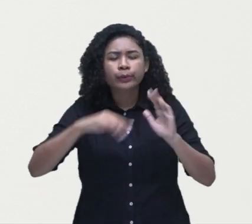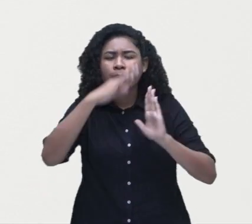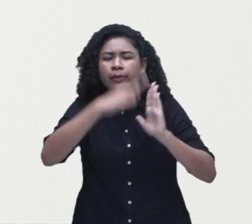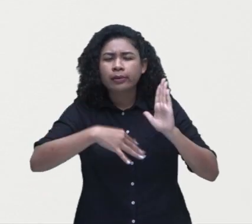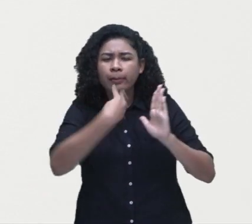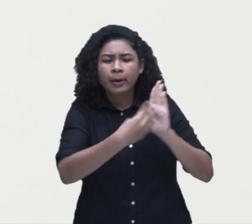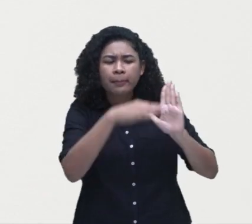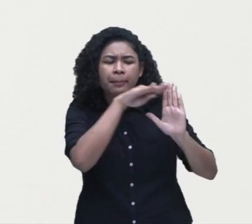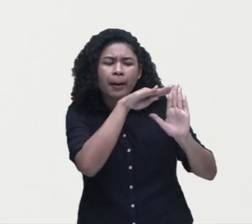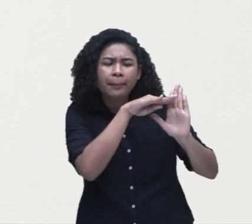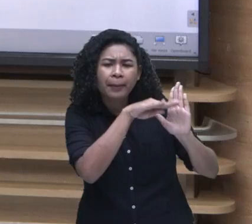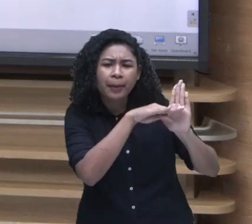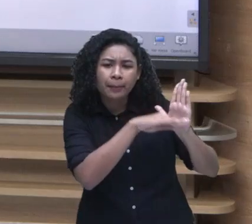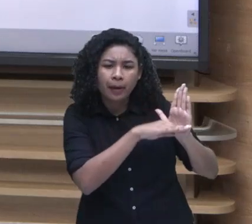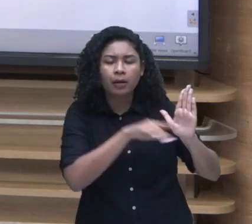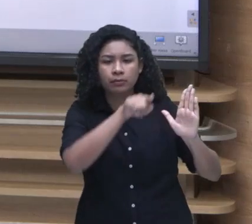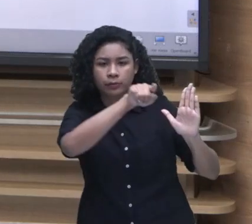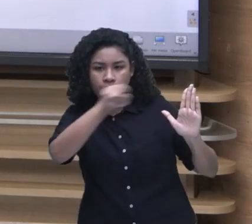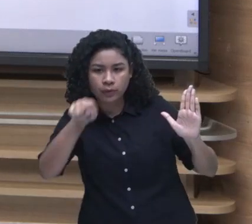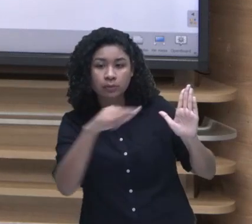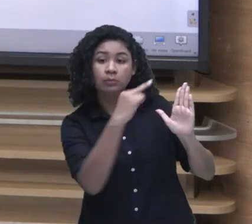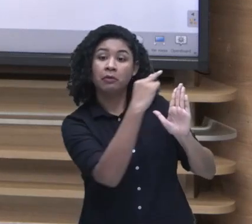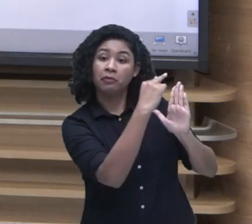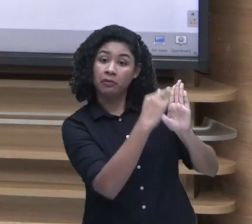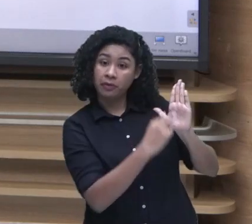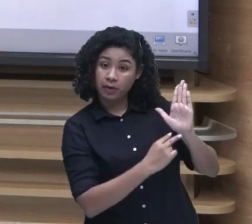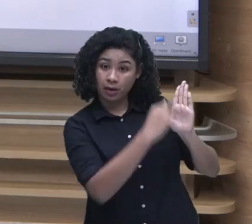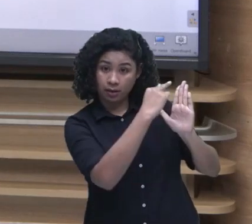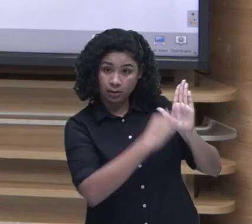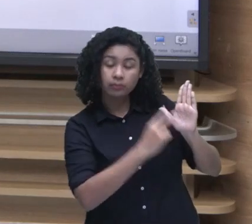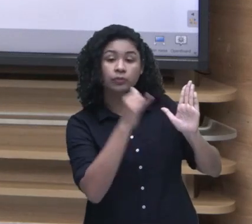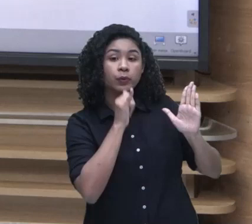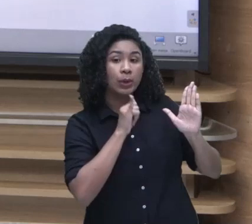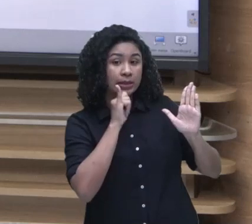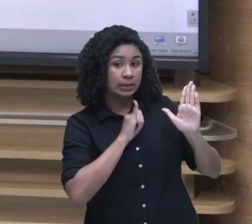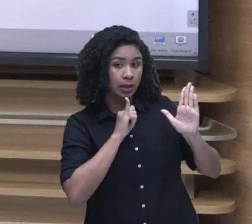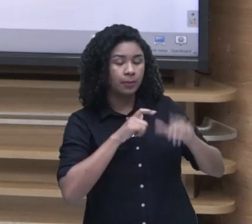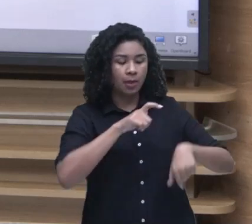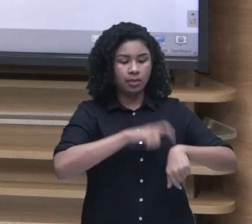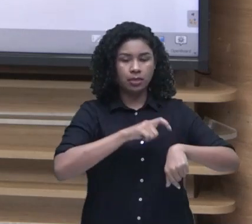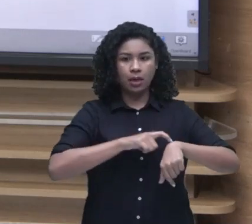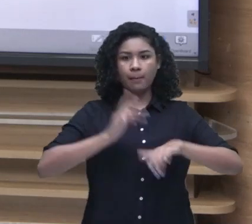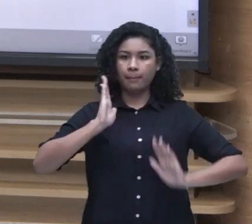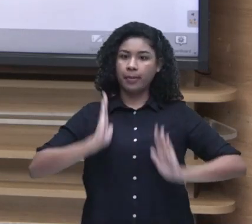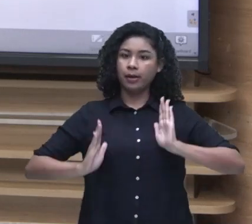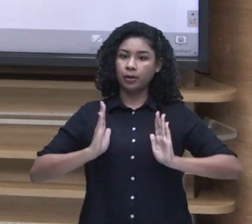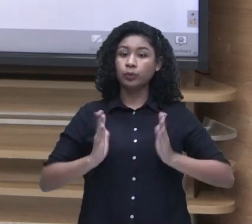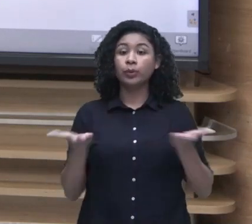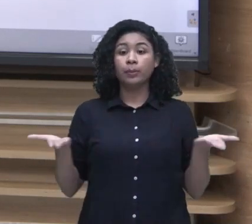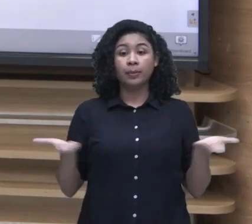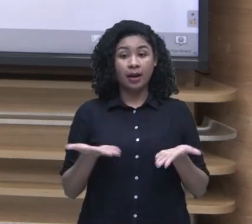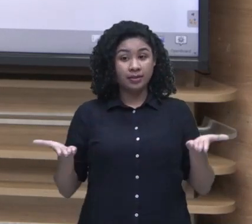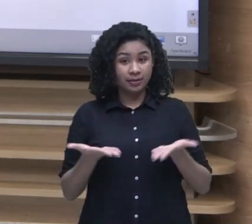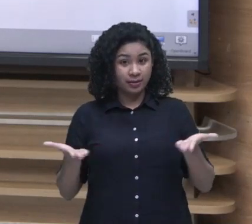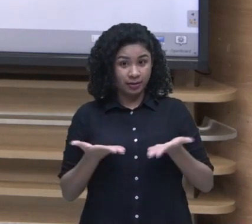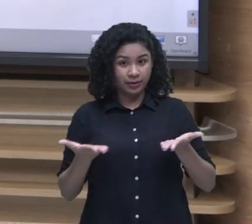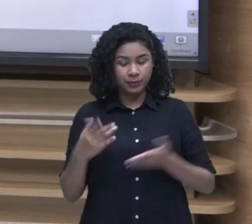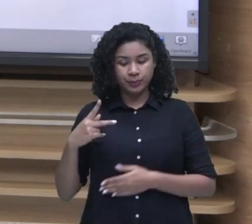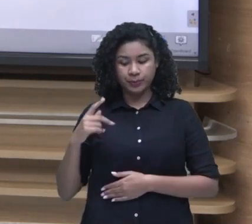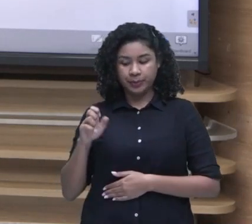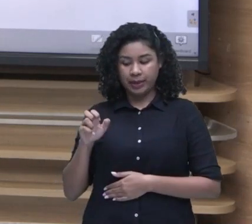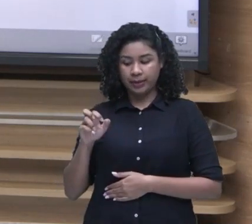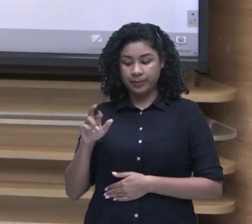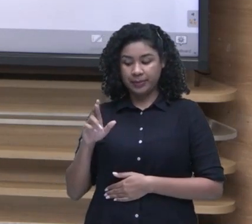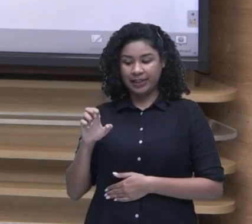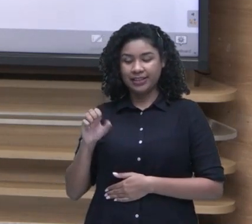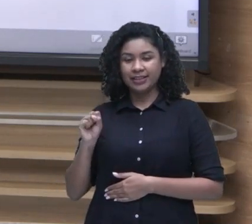para vocês alguns exemplos do tempo presente, pretérito futuro,